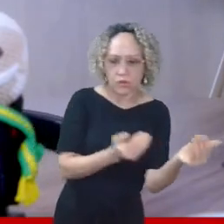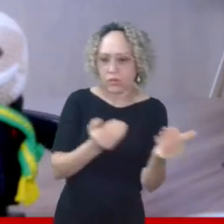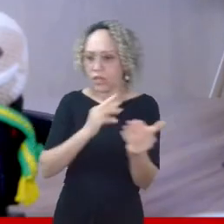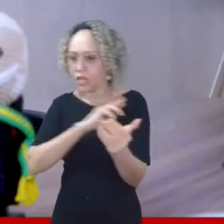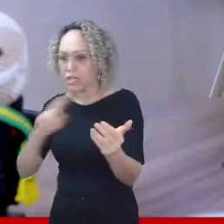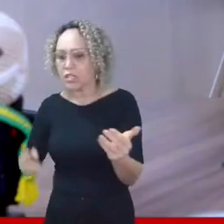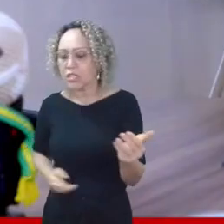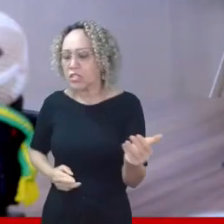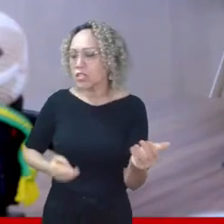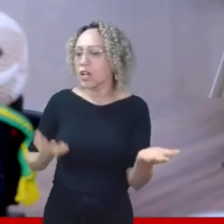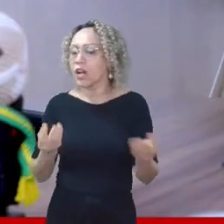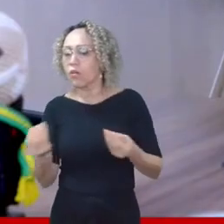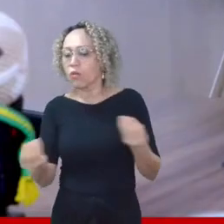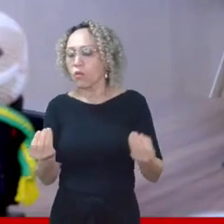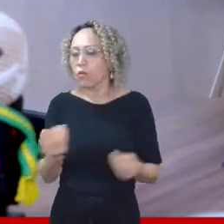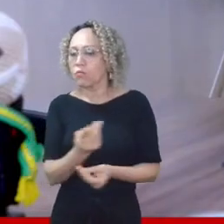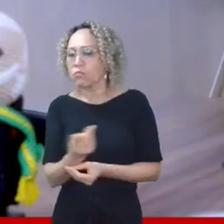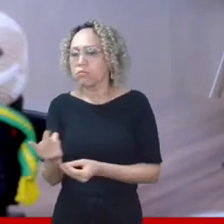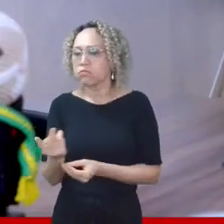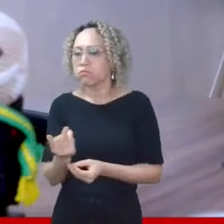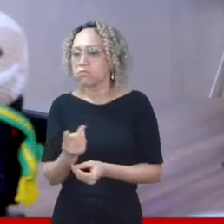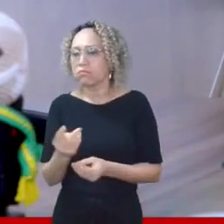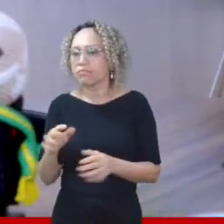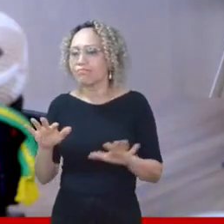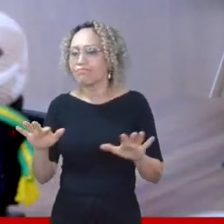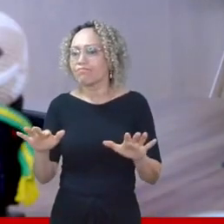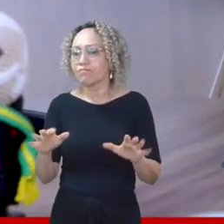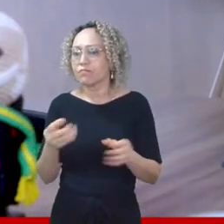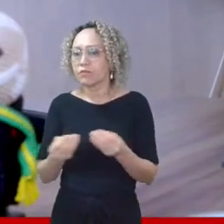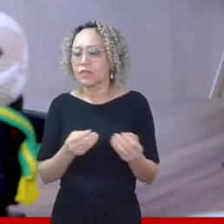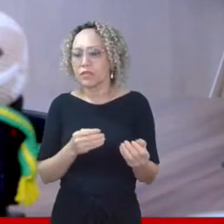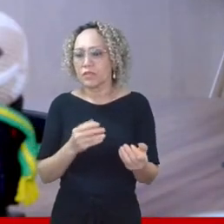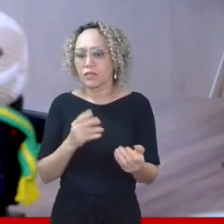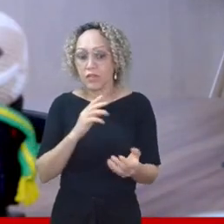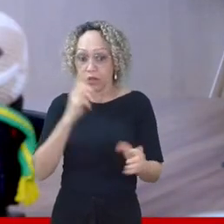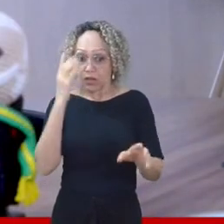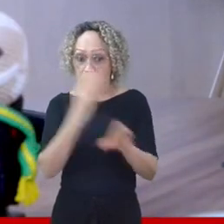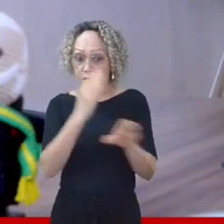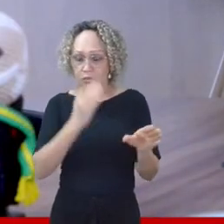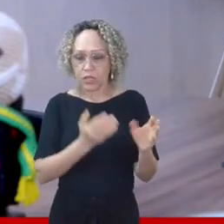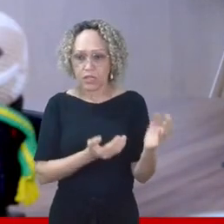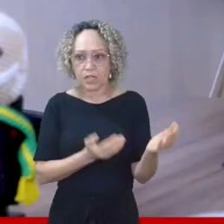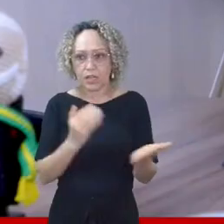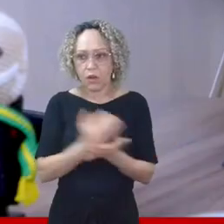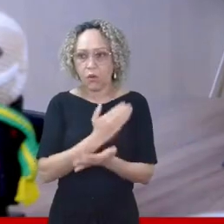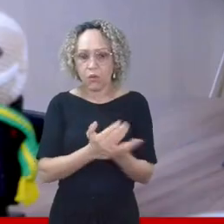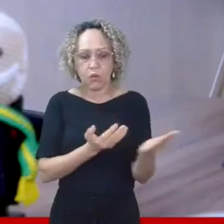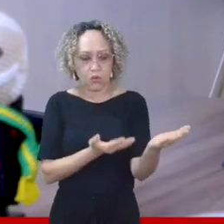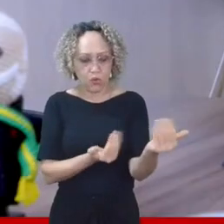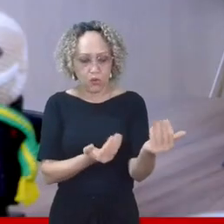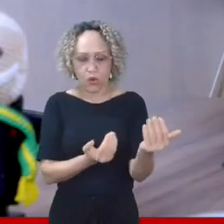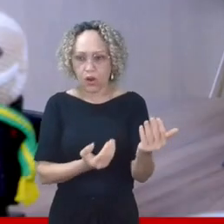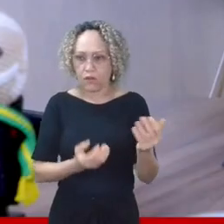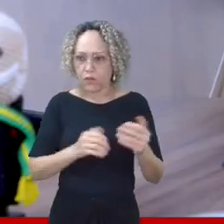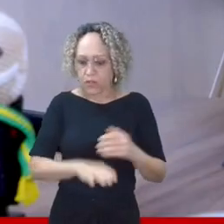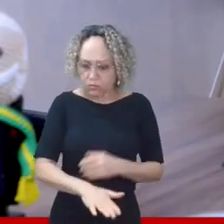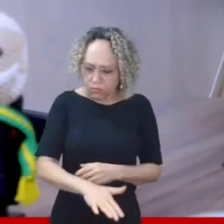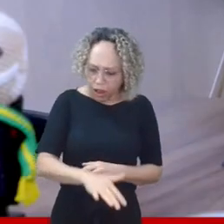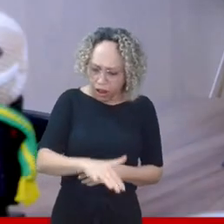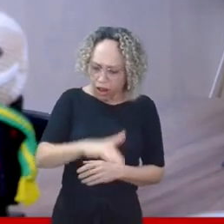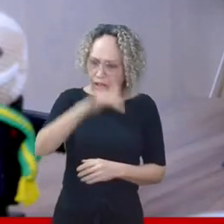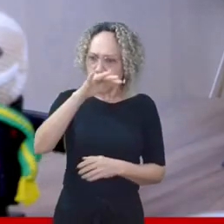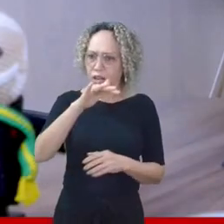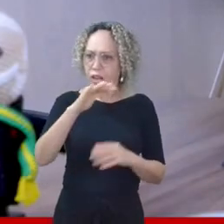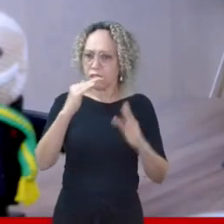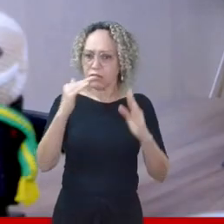exemplo, testemunhos de jovens que estão, por exemplo, tiveram lares católicos, que não estão